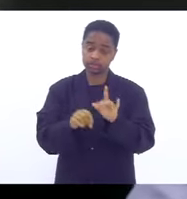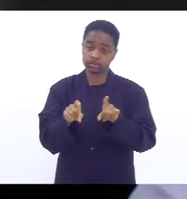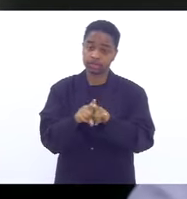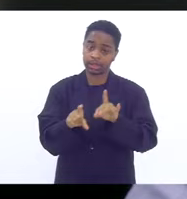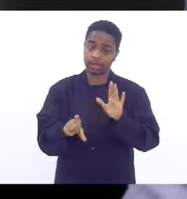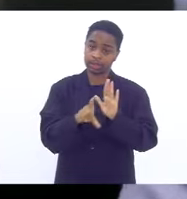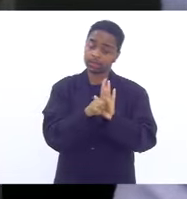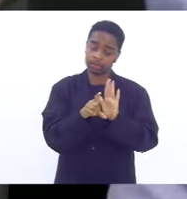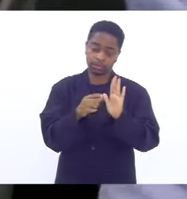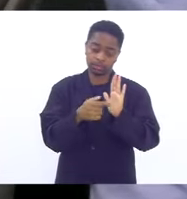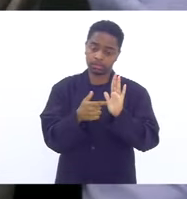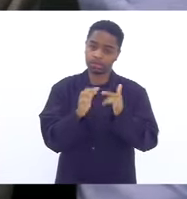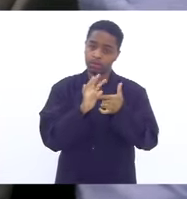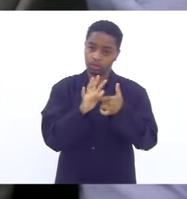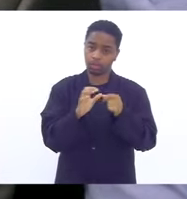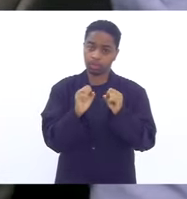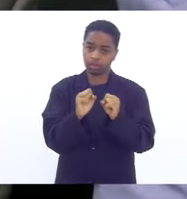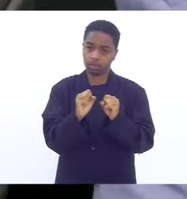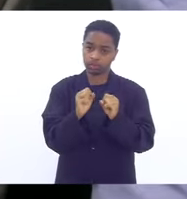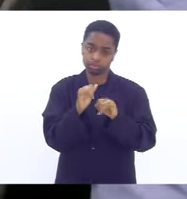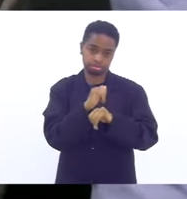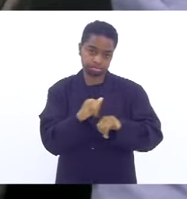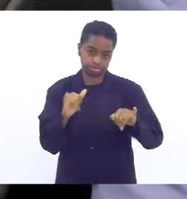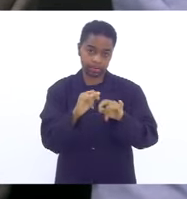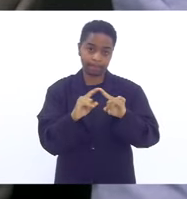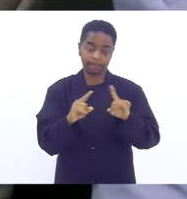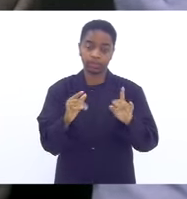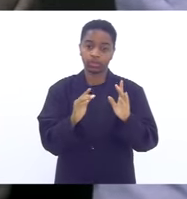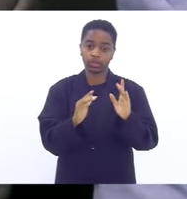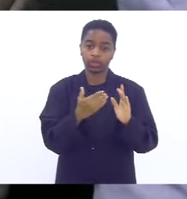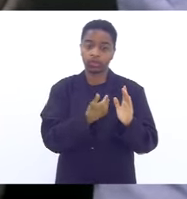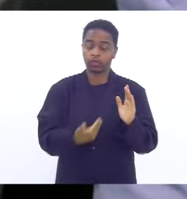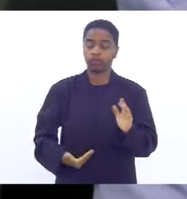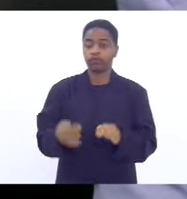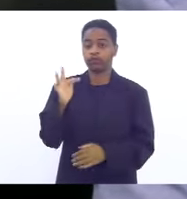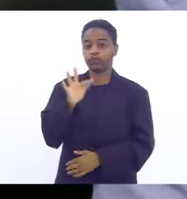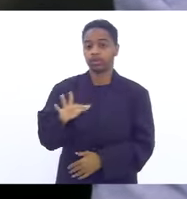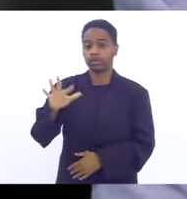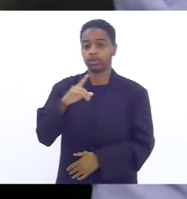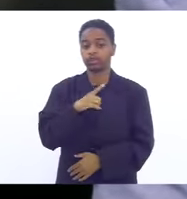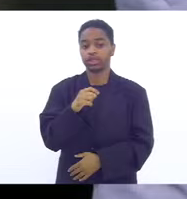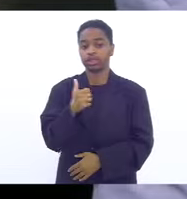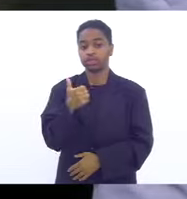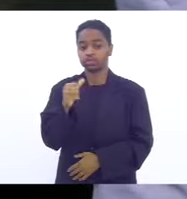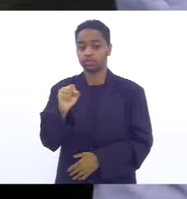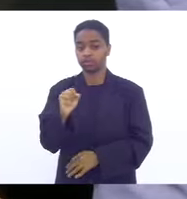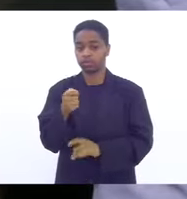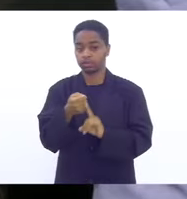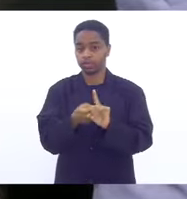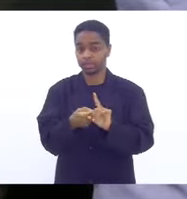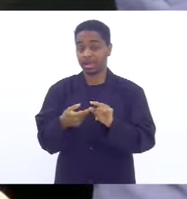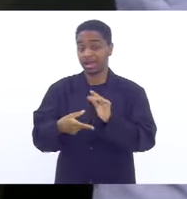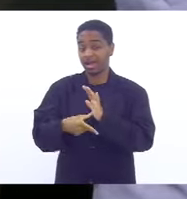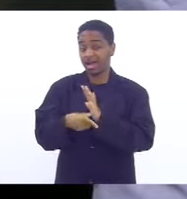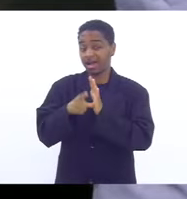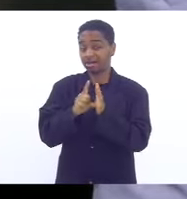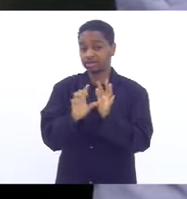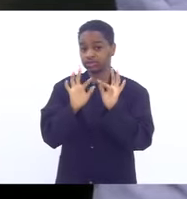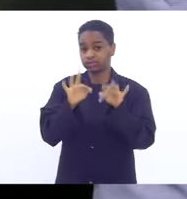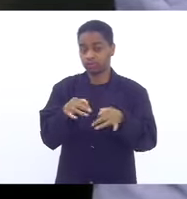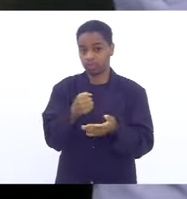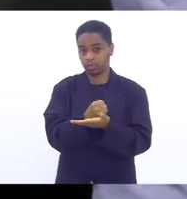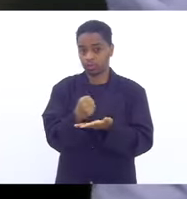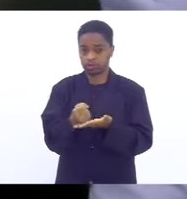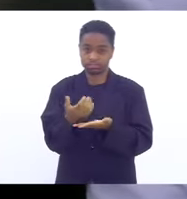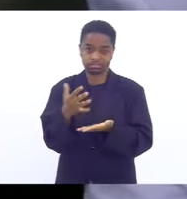pode manifestar, o governo federal tem 18 meses antes de encerrar a concessão, ou seja,